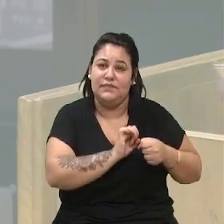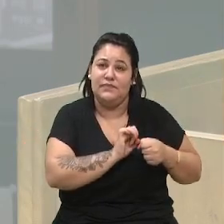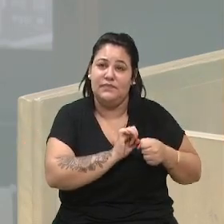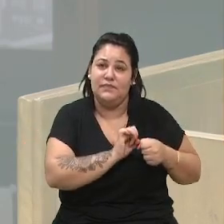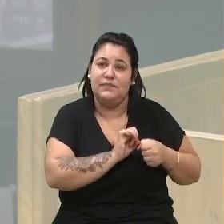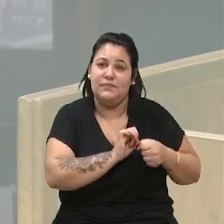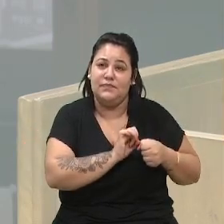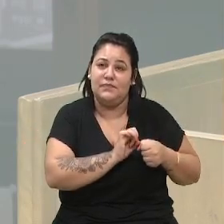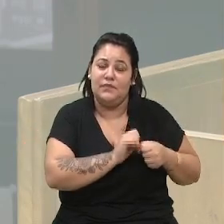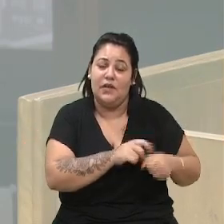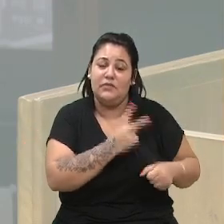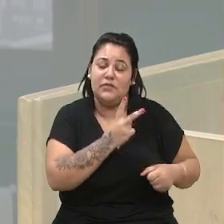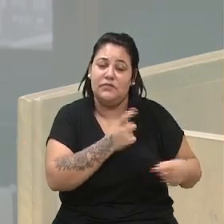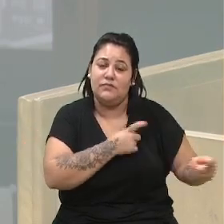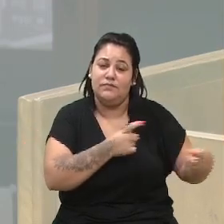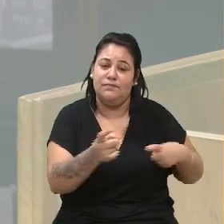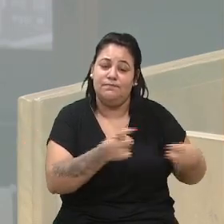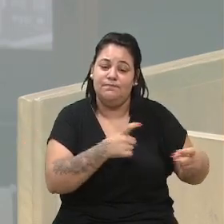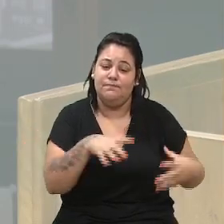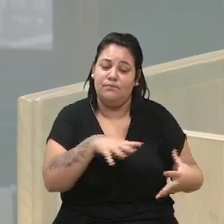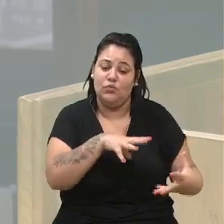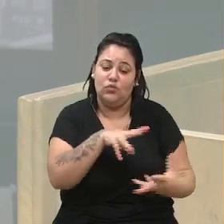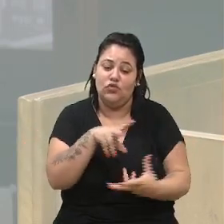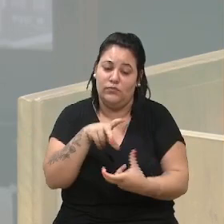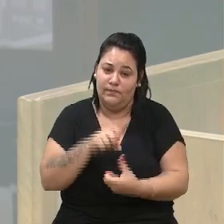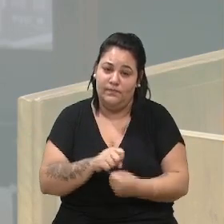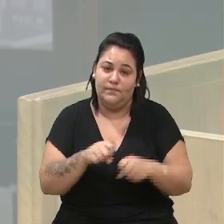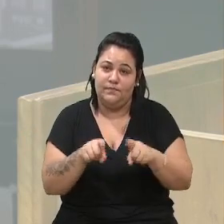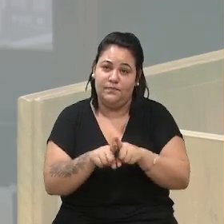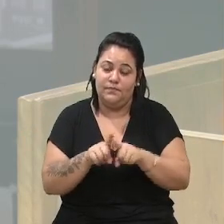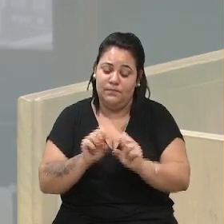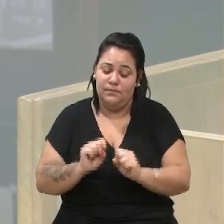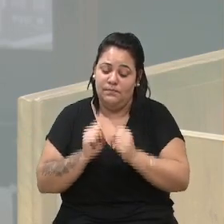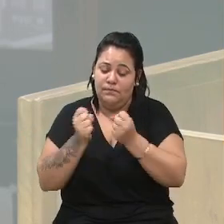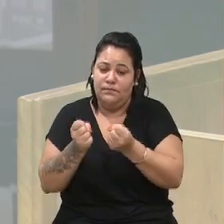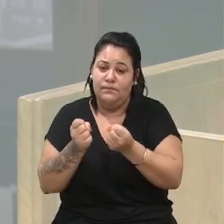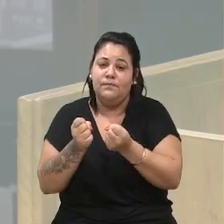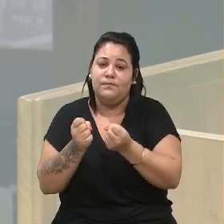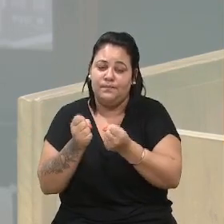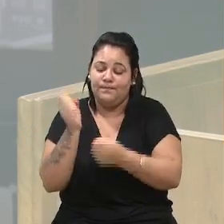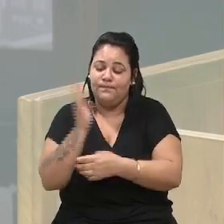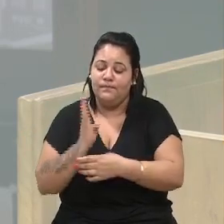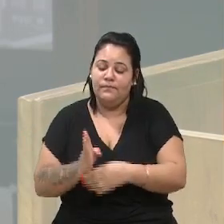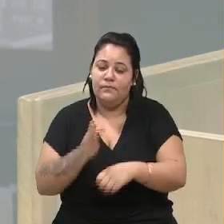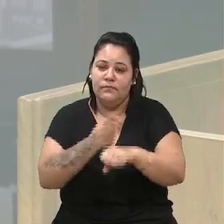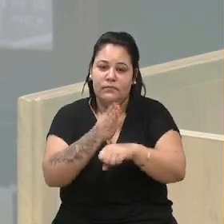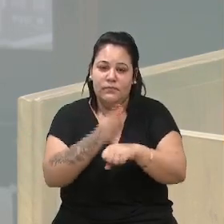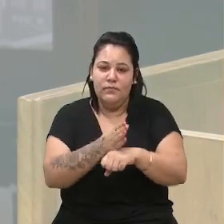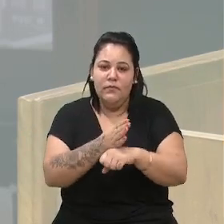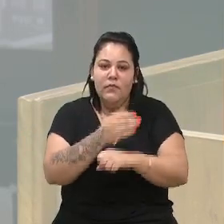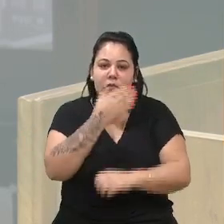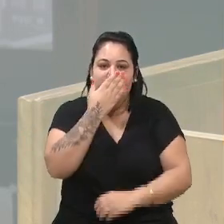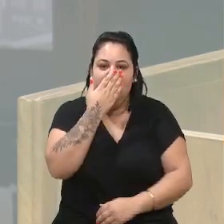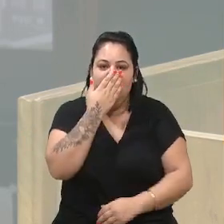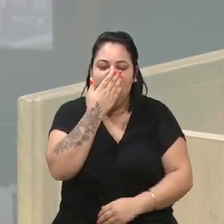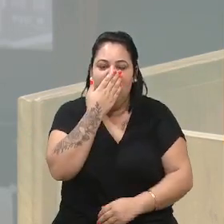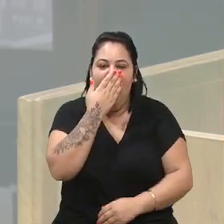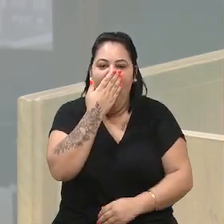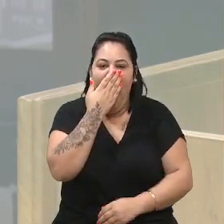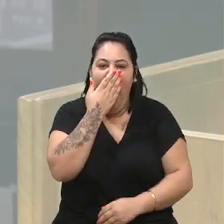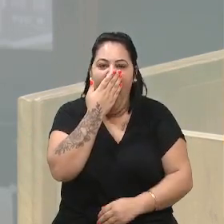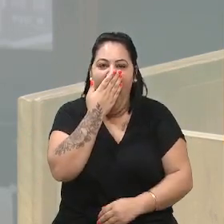para a Segunda Guerra Mundial, um esforço de guerra que o Brasil havia entrado algum tempo antes.